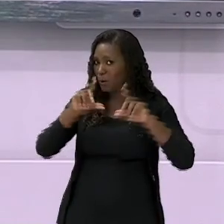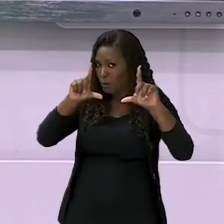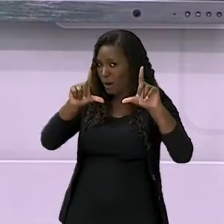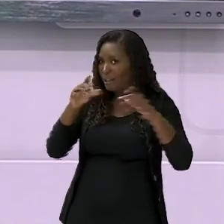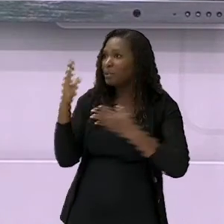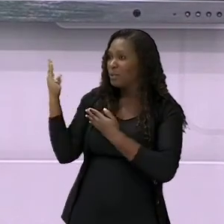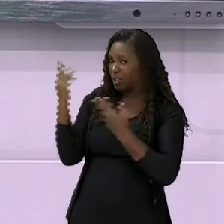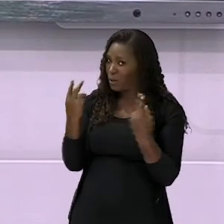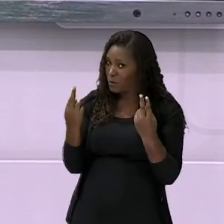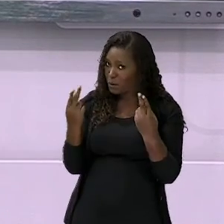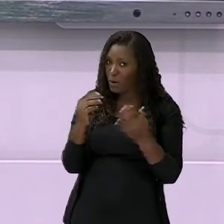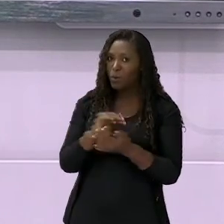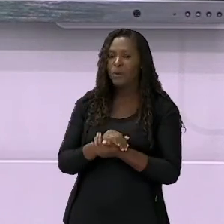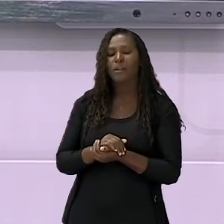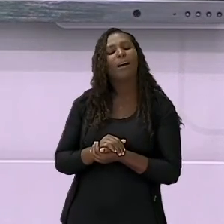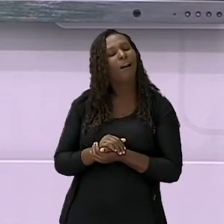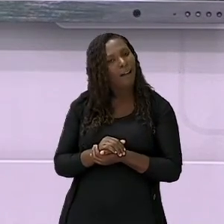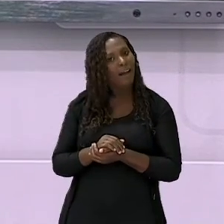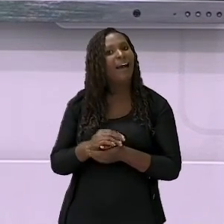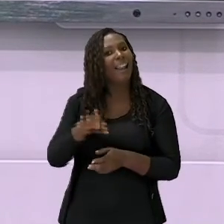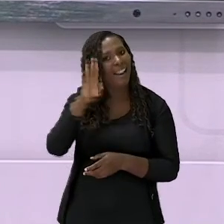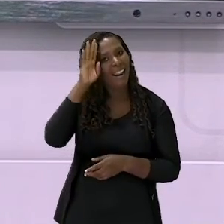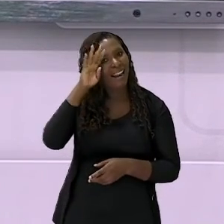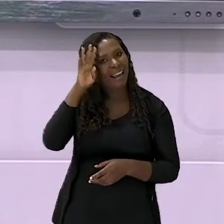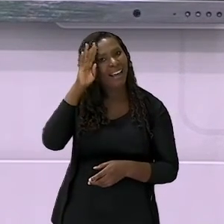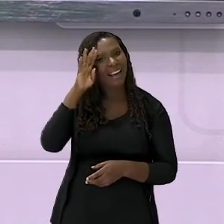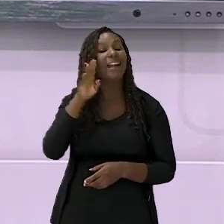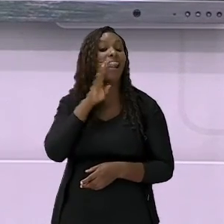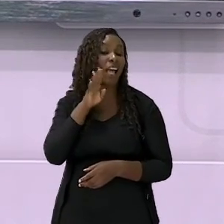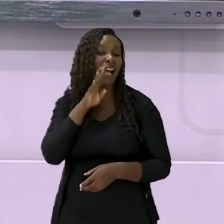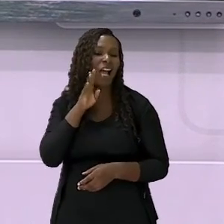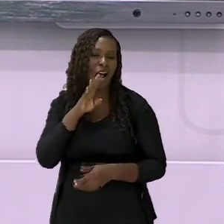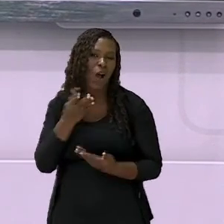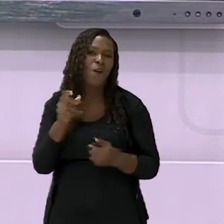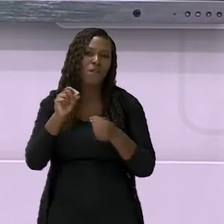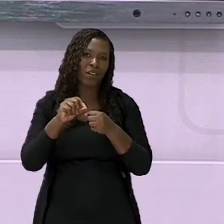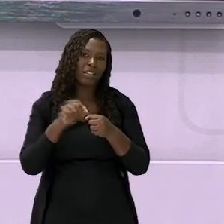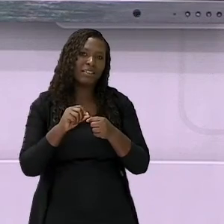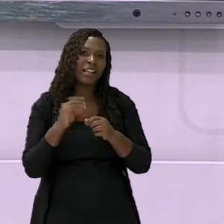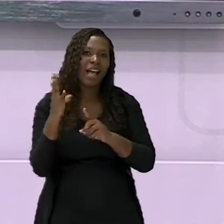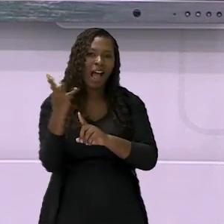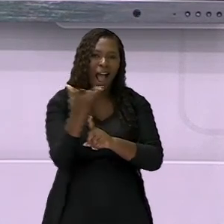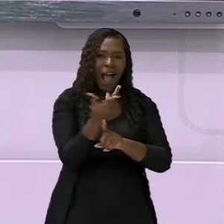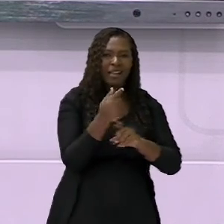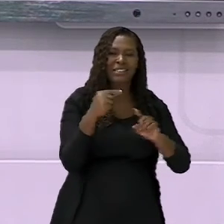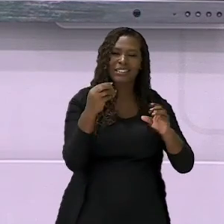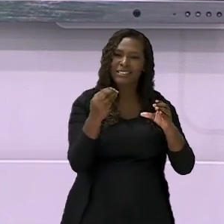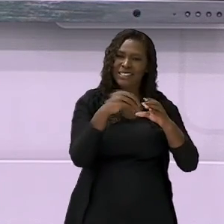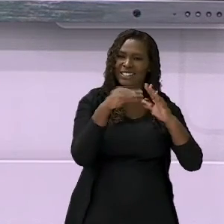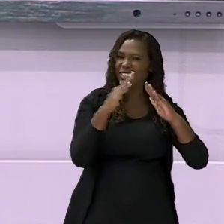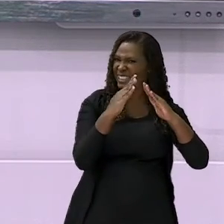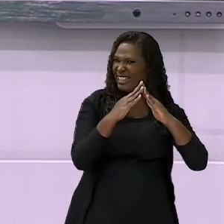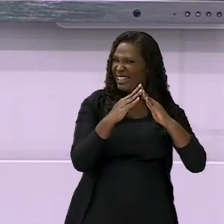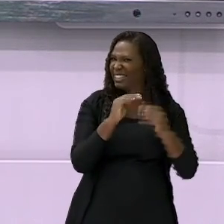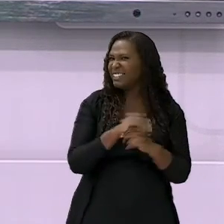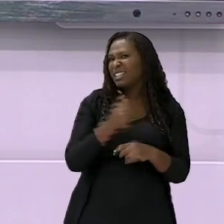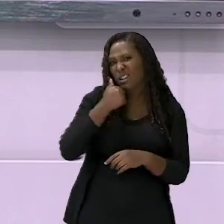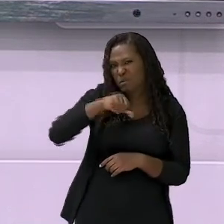Fazer arte abstrata em casa também deve ser muito legal. E ainda mais, papai e mamãe devem